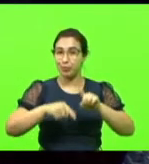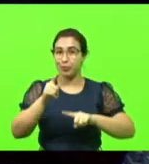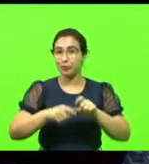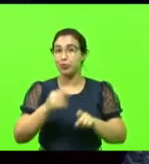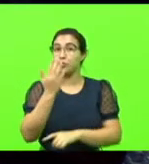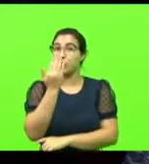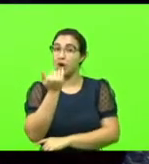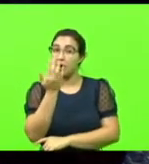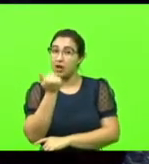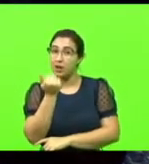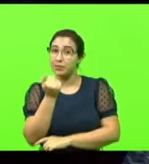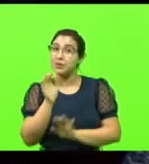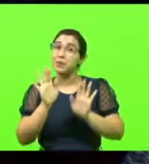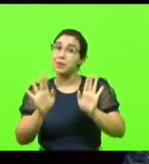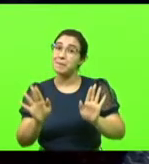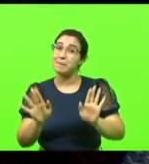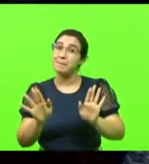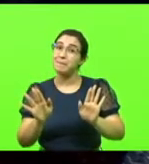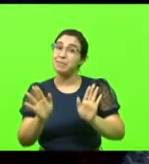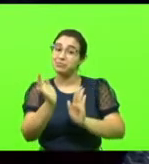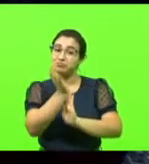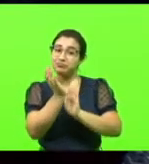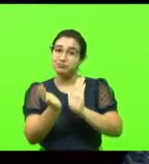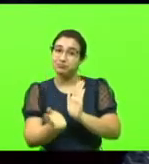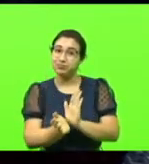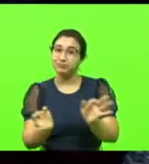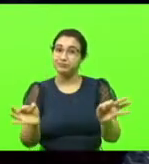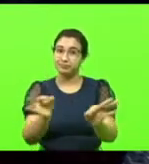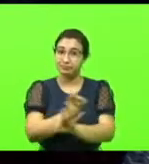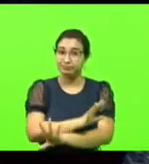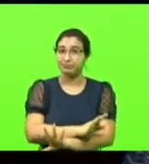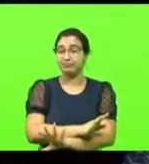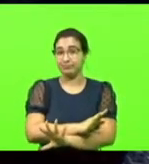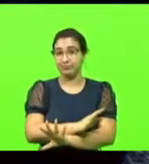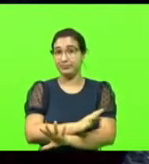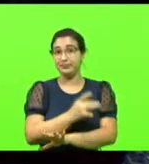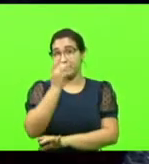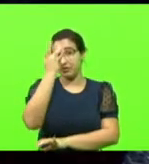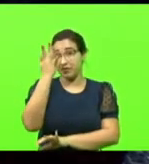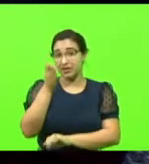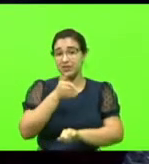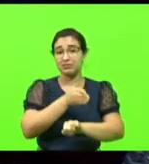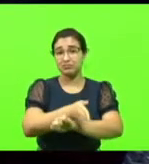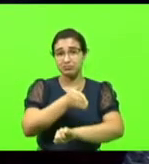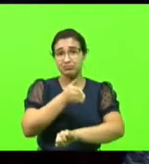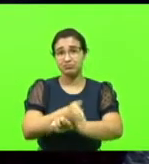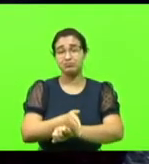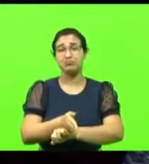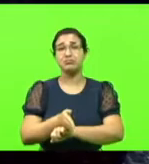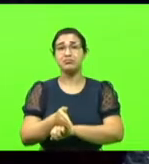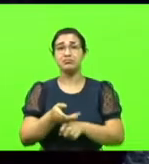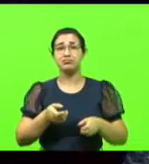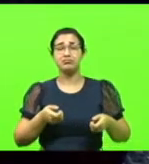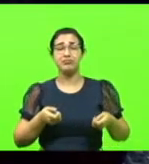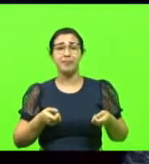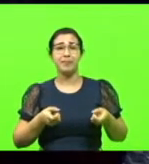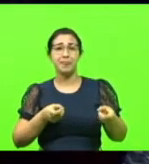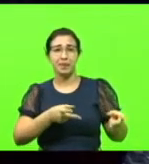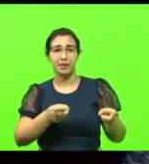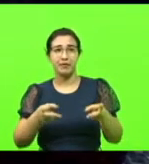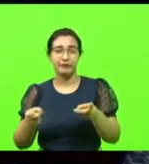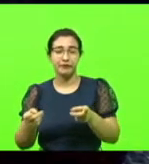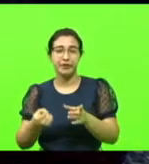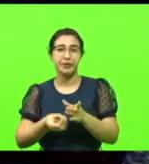tempo, desburocratiza e facilita o acesso ao mercado para os produtores. Eu quero aqui, como